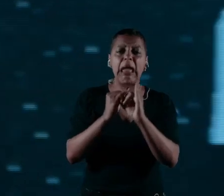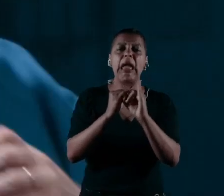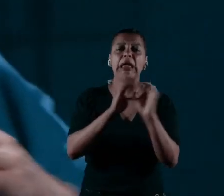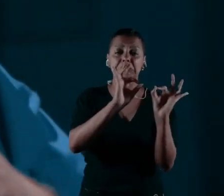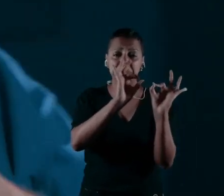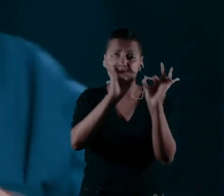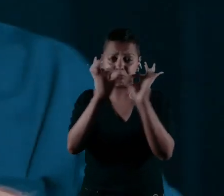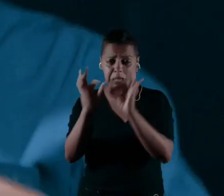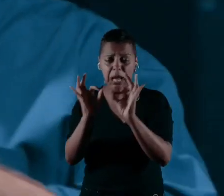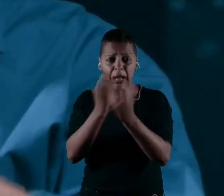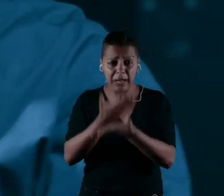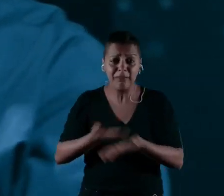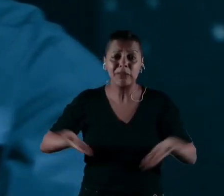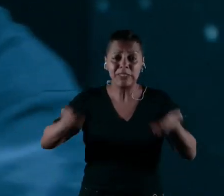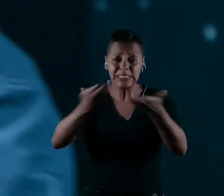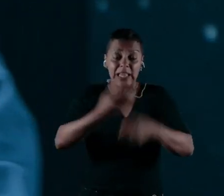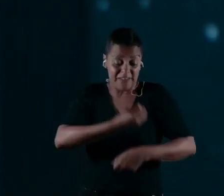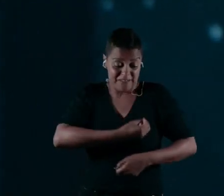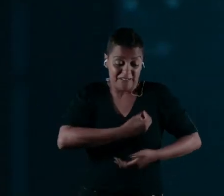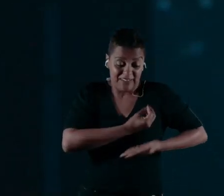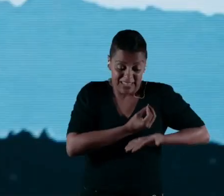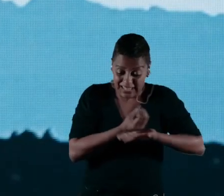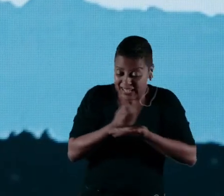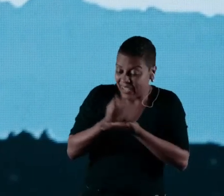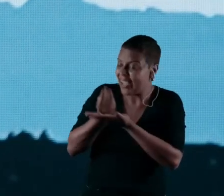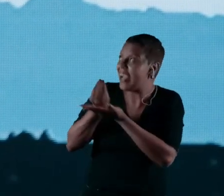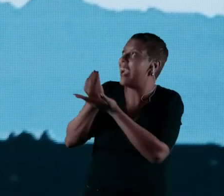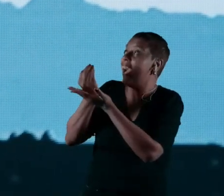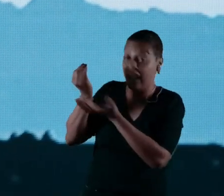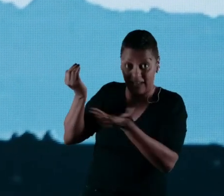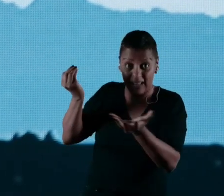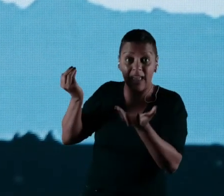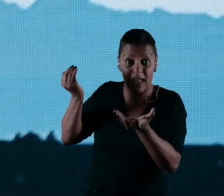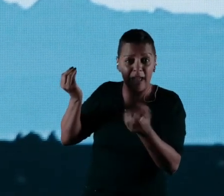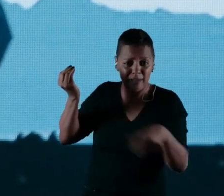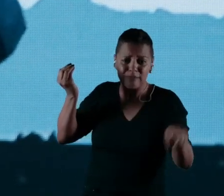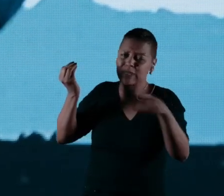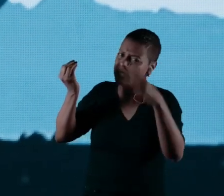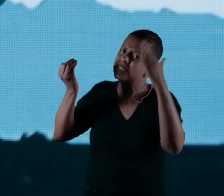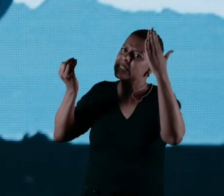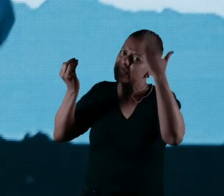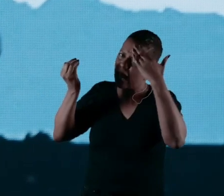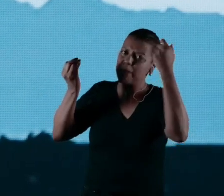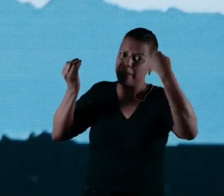que deseja entregar a sua vida para Jesus porque sabe que precisa